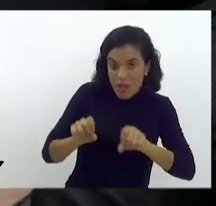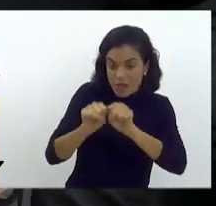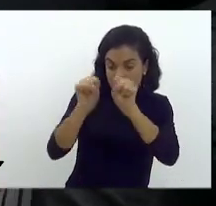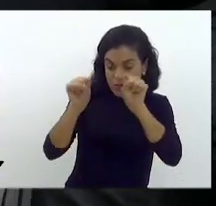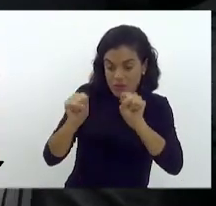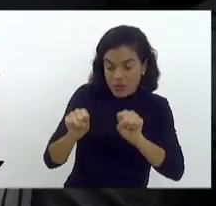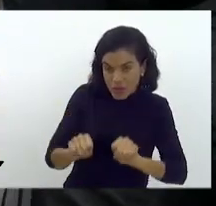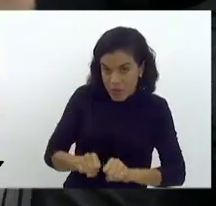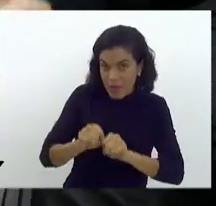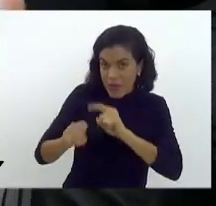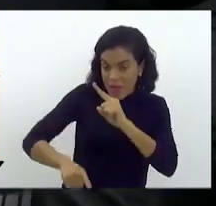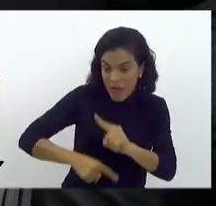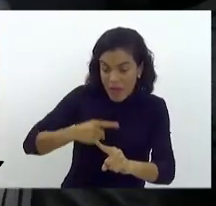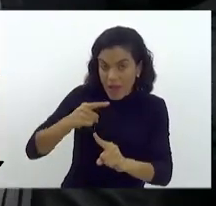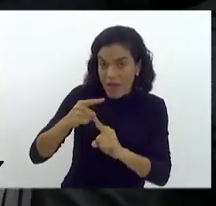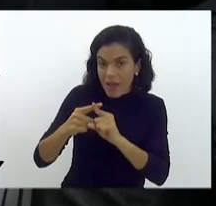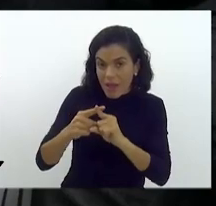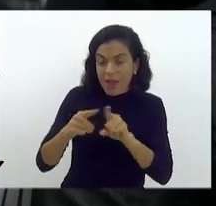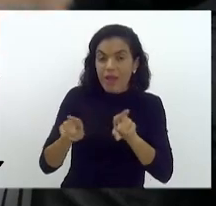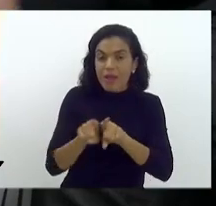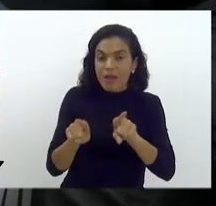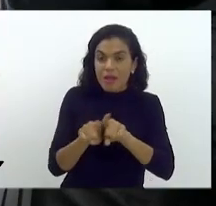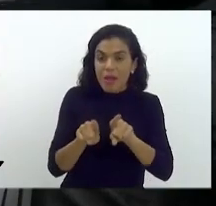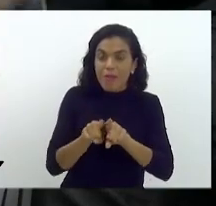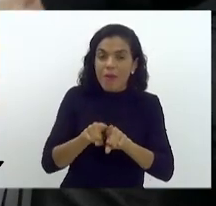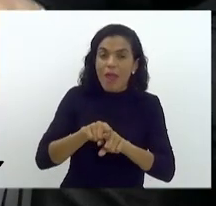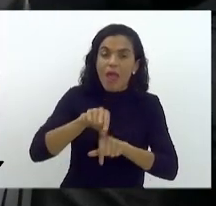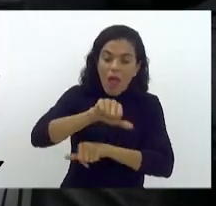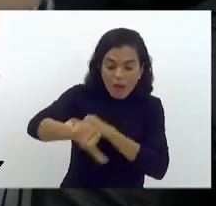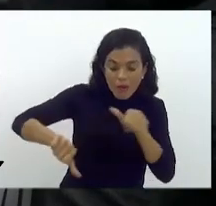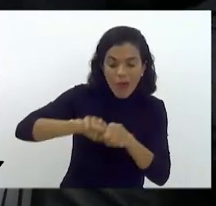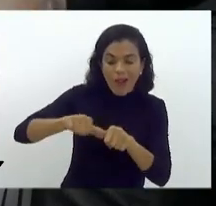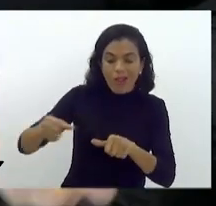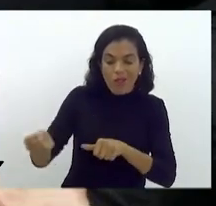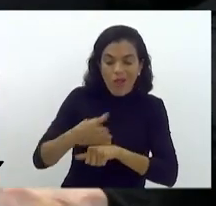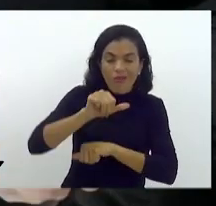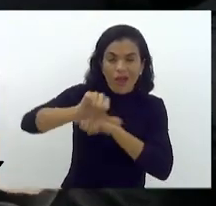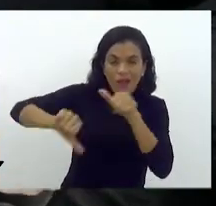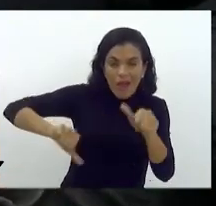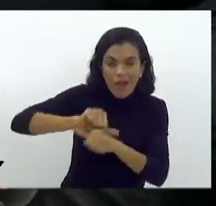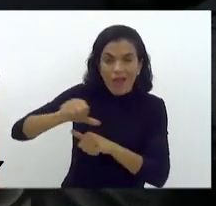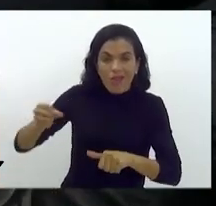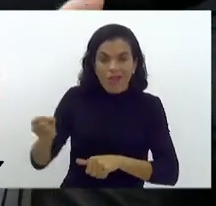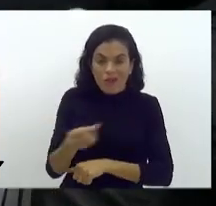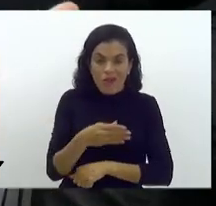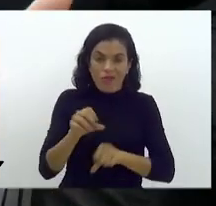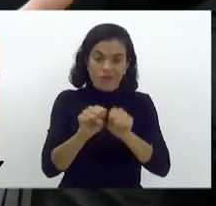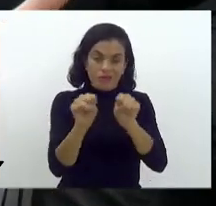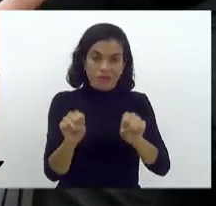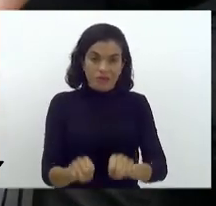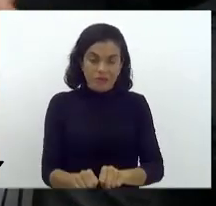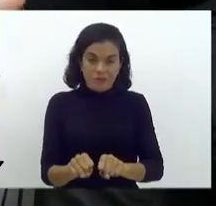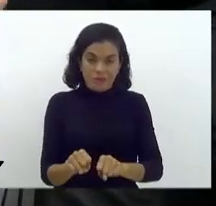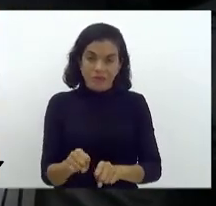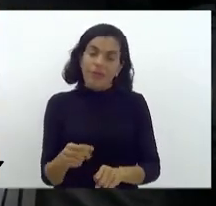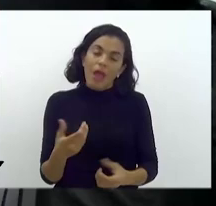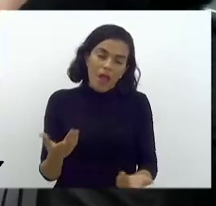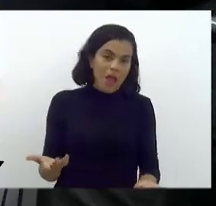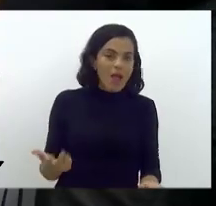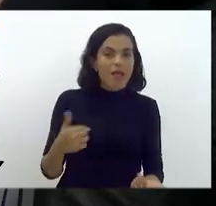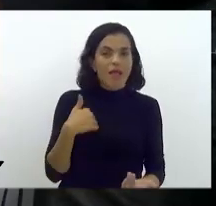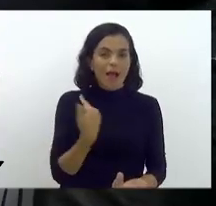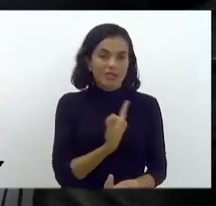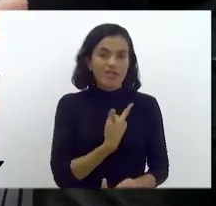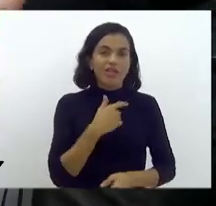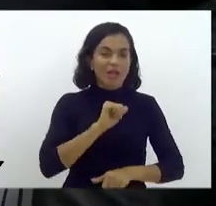e também fizesse a constante atualização do sistema porque a gente estaria aí sempre